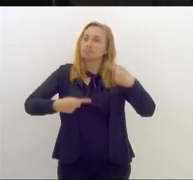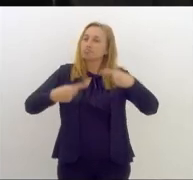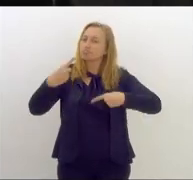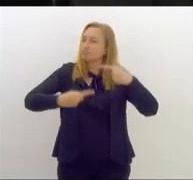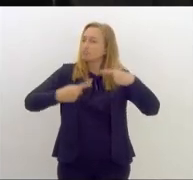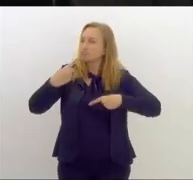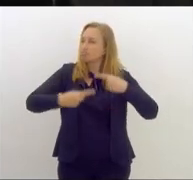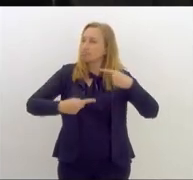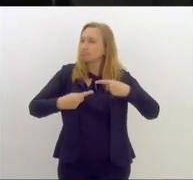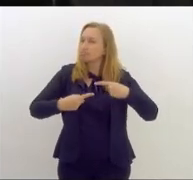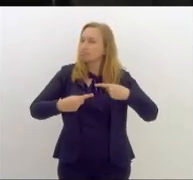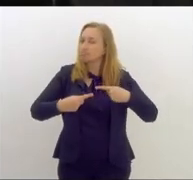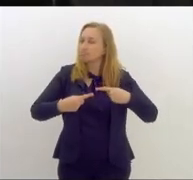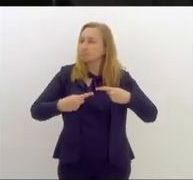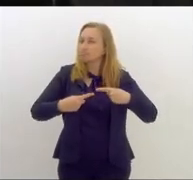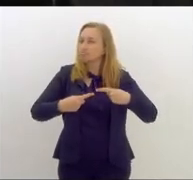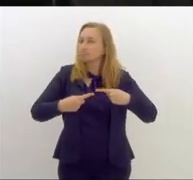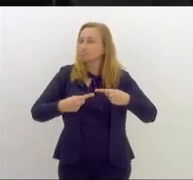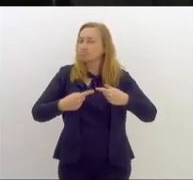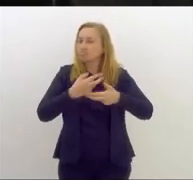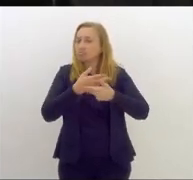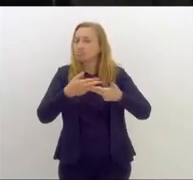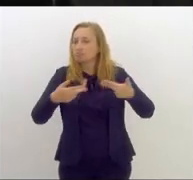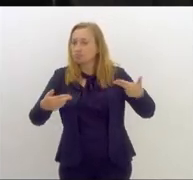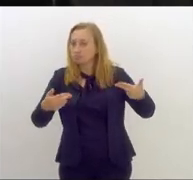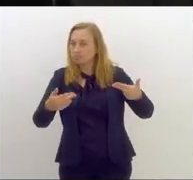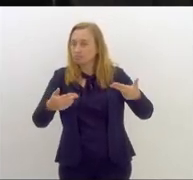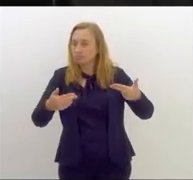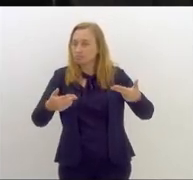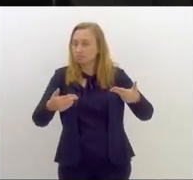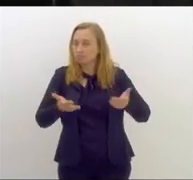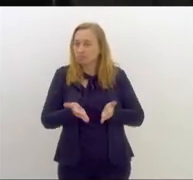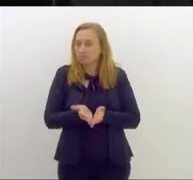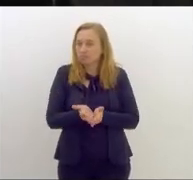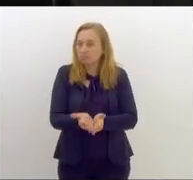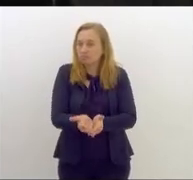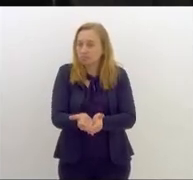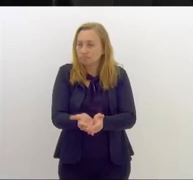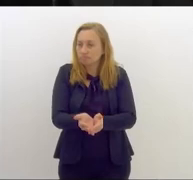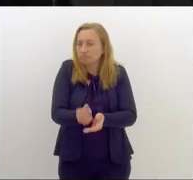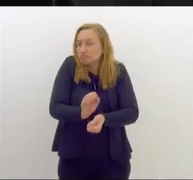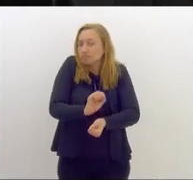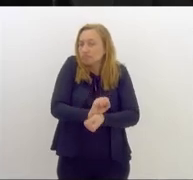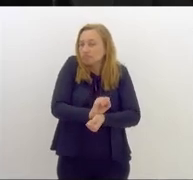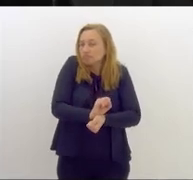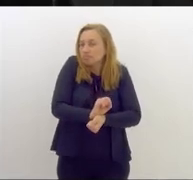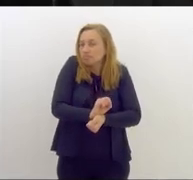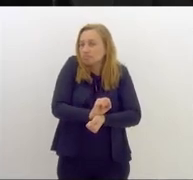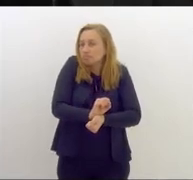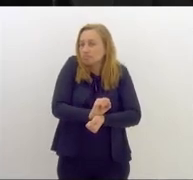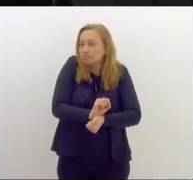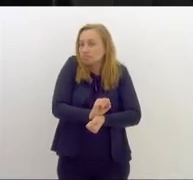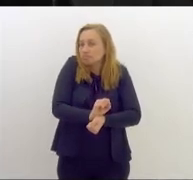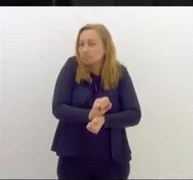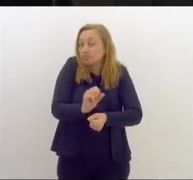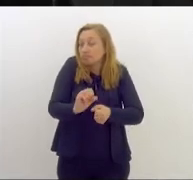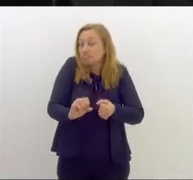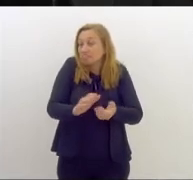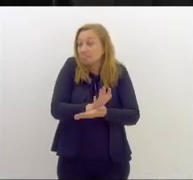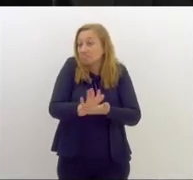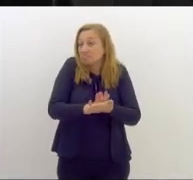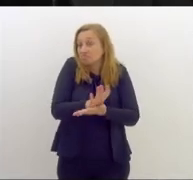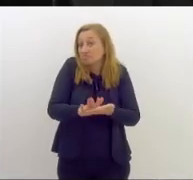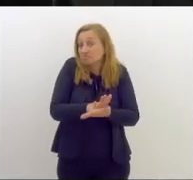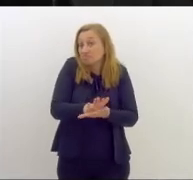o cemitério de navios que é a Baía de Guanabara e cobramos evidentemente